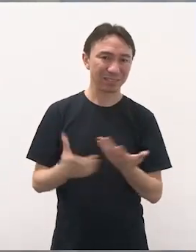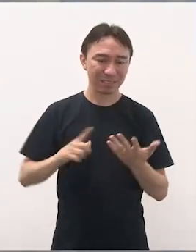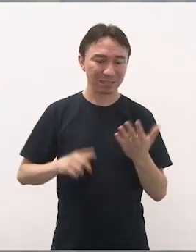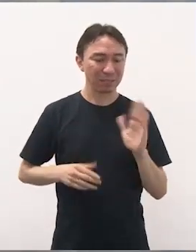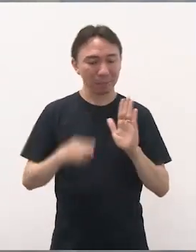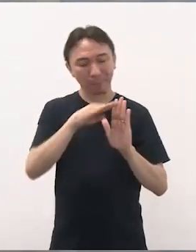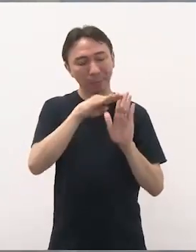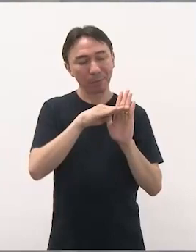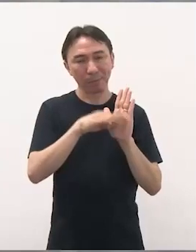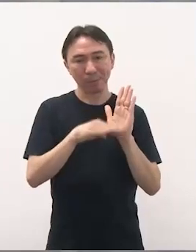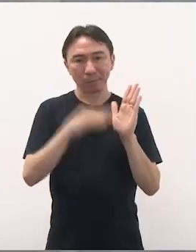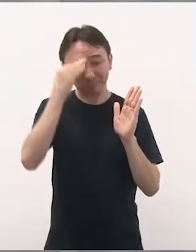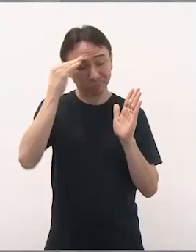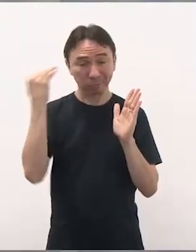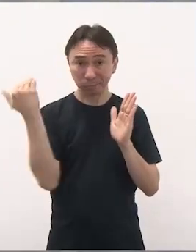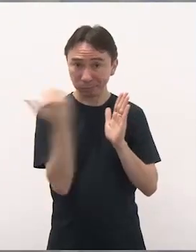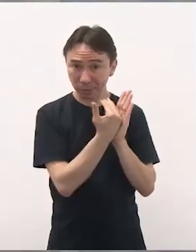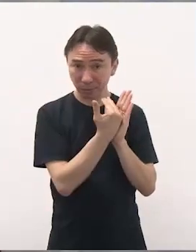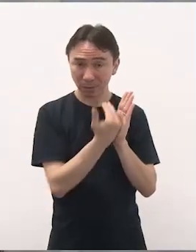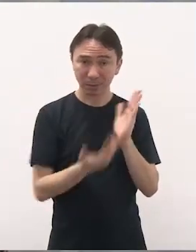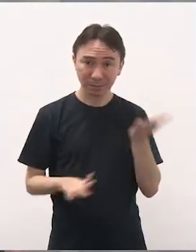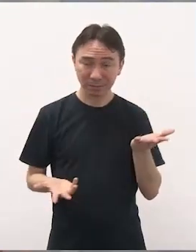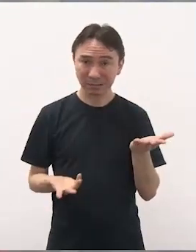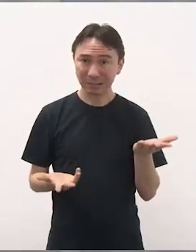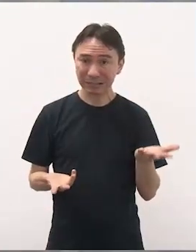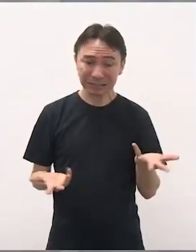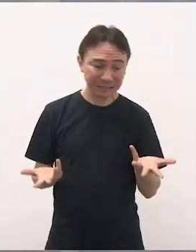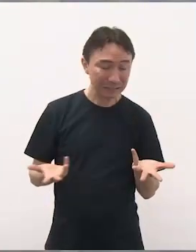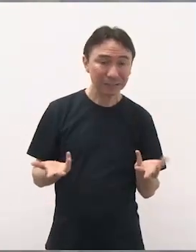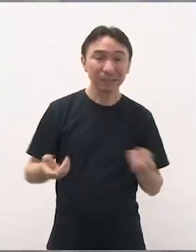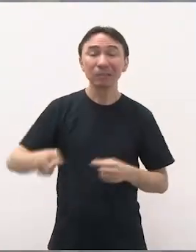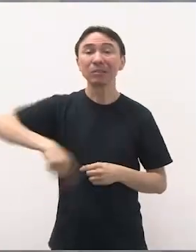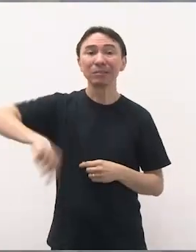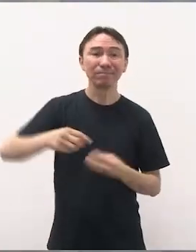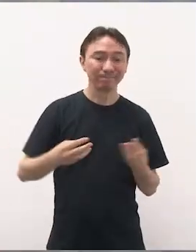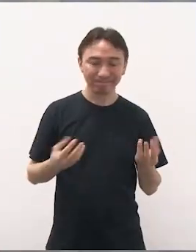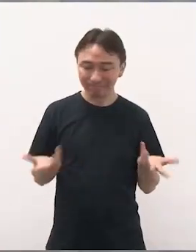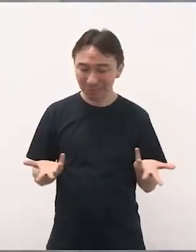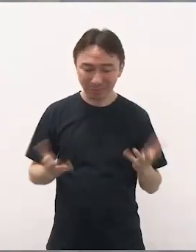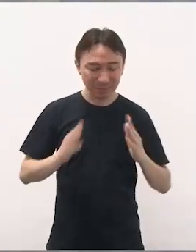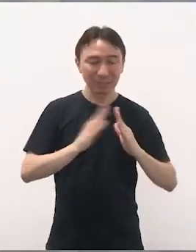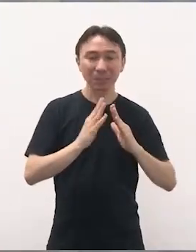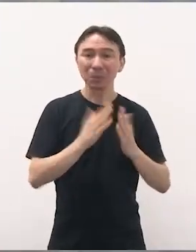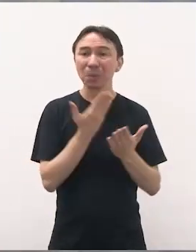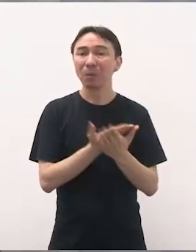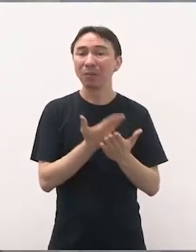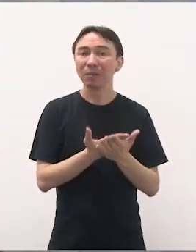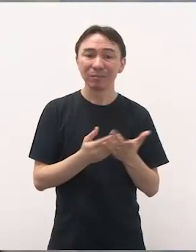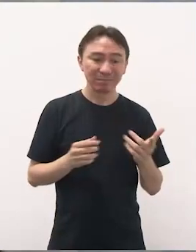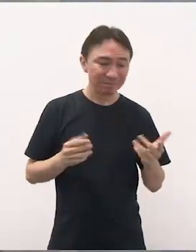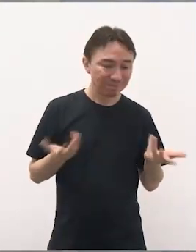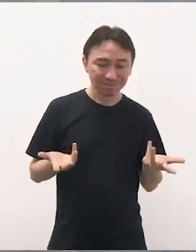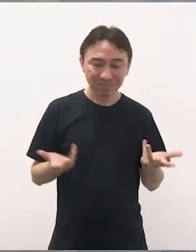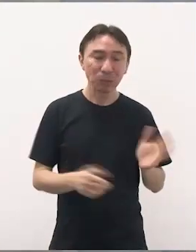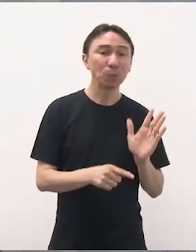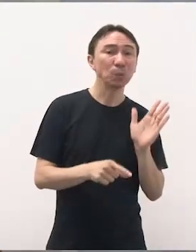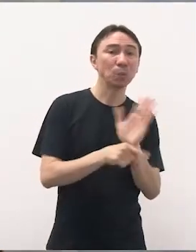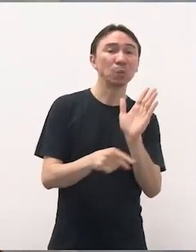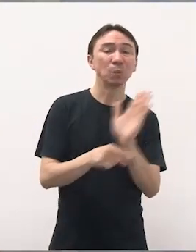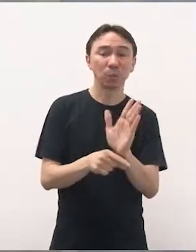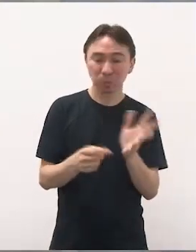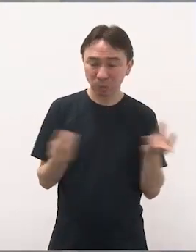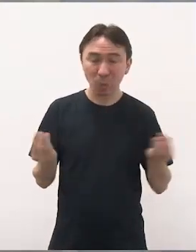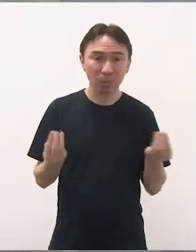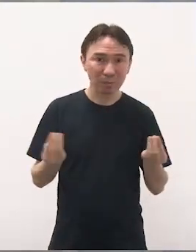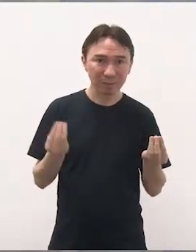pandemia, foi um desafio a gente pensar que tipo de ação que a escola pode fazer em prol da valorização